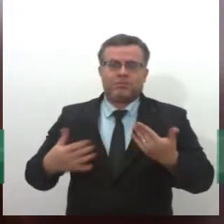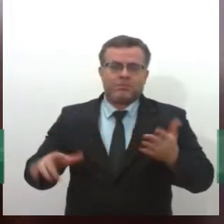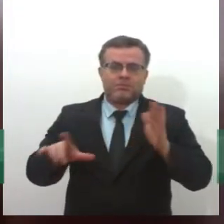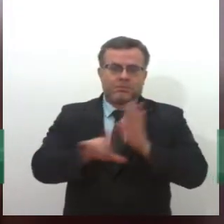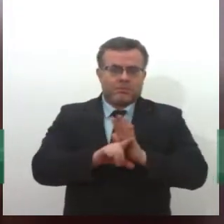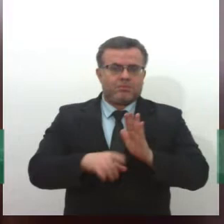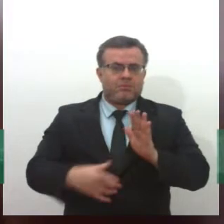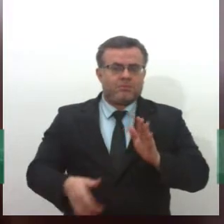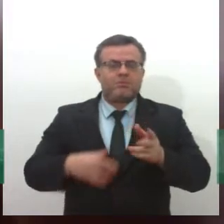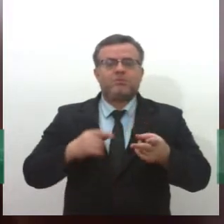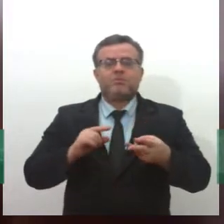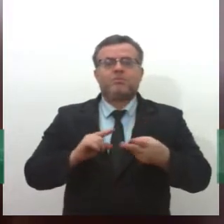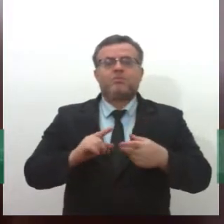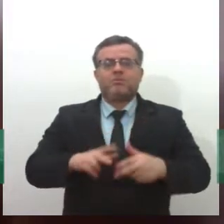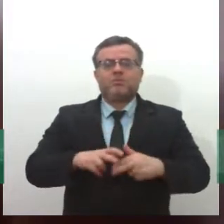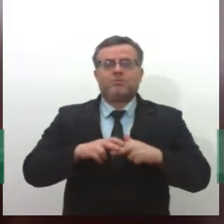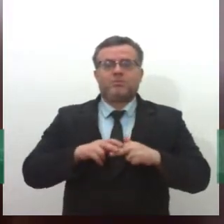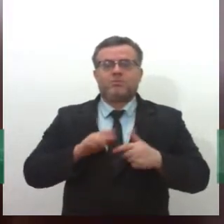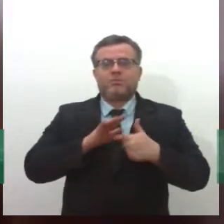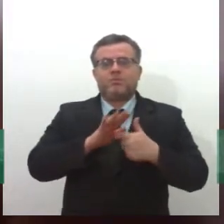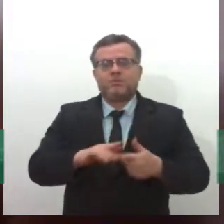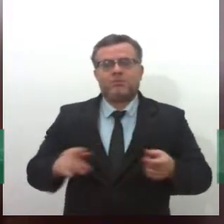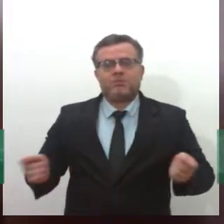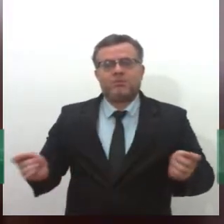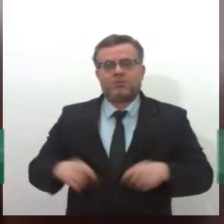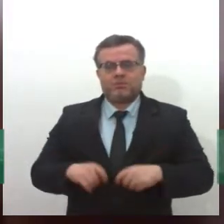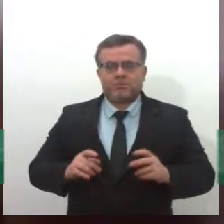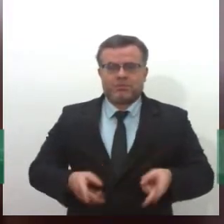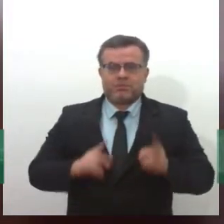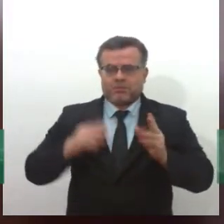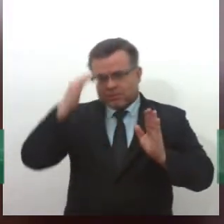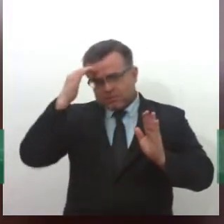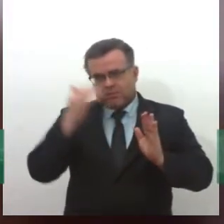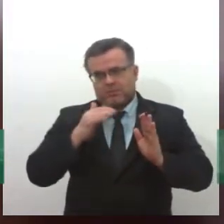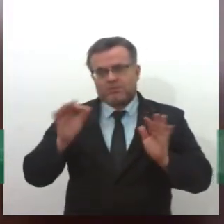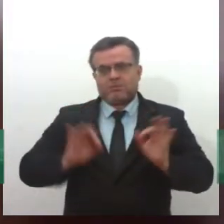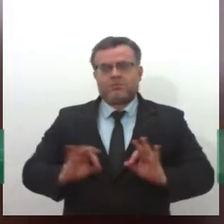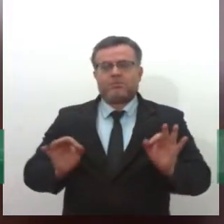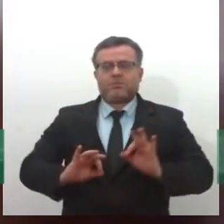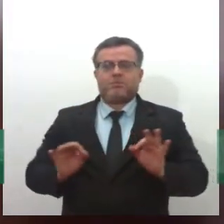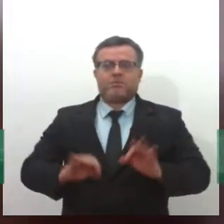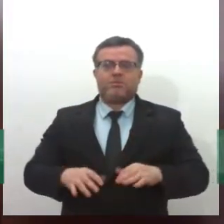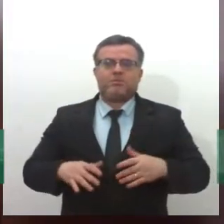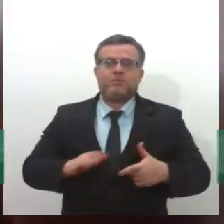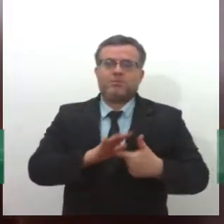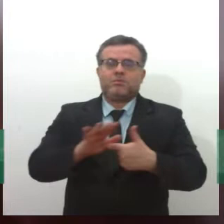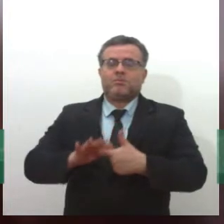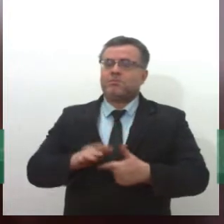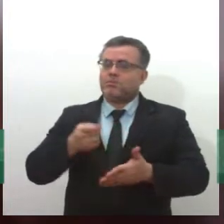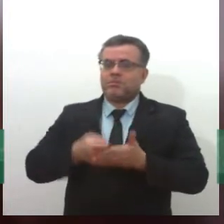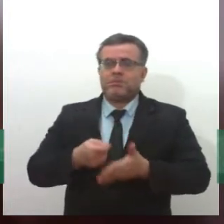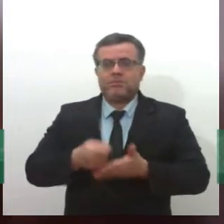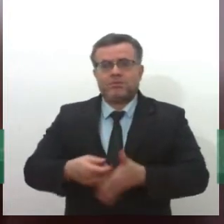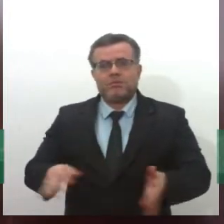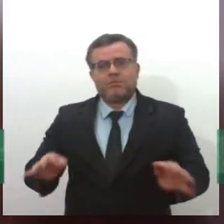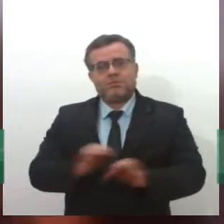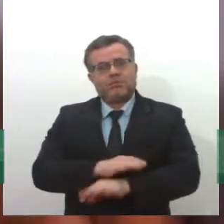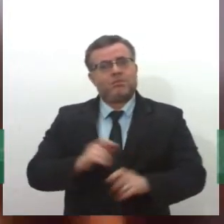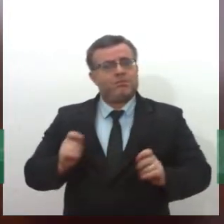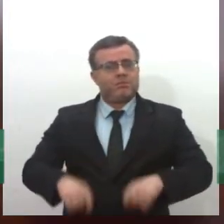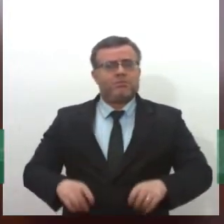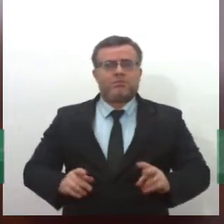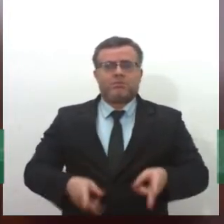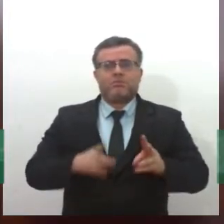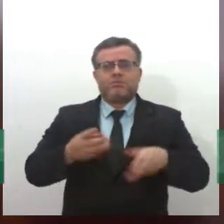disso, ele já vem com a possibilidade de descumprimento, porque ele já vem com a ausência de sanção. Mesmo que isso diga respeito ao passado,